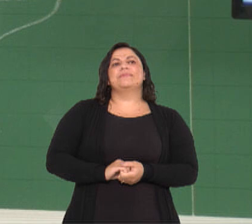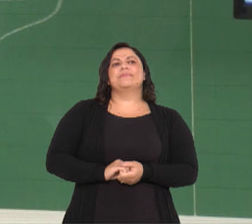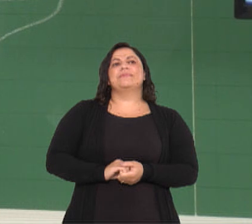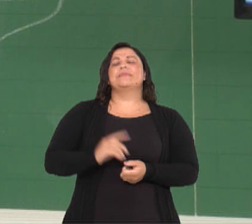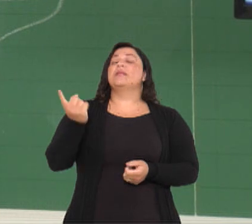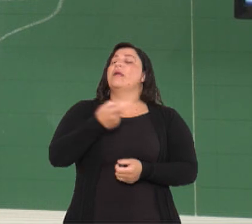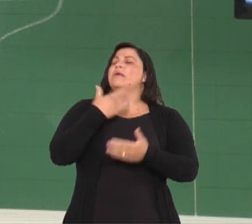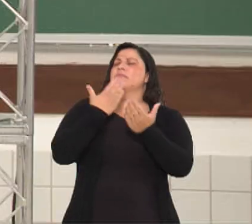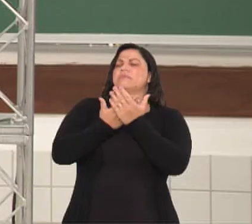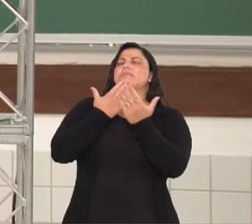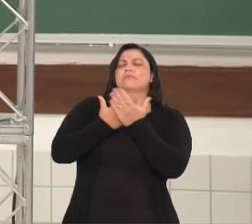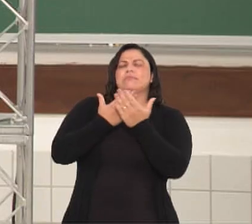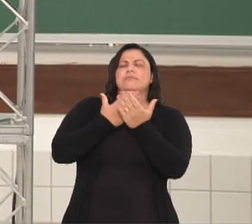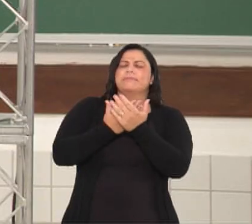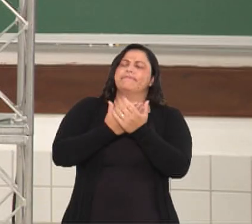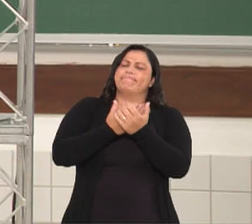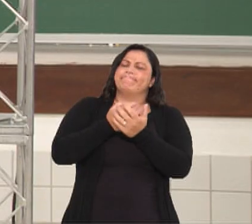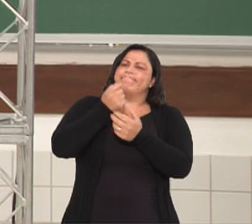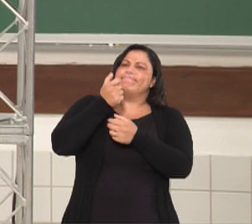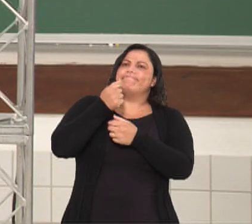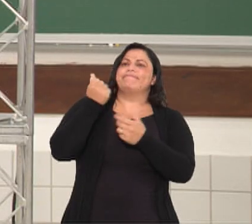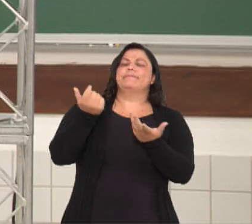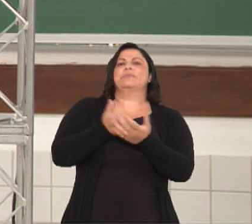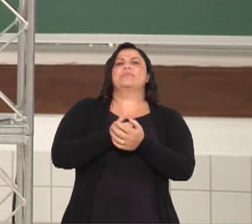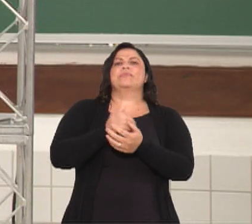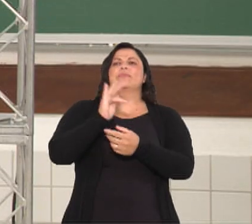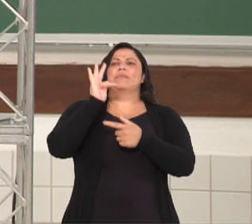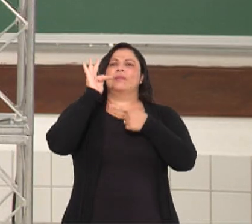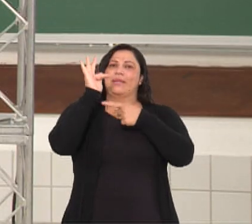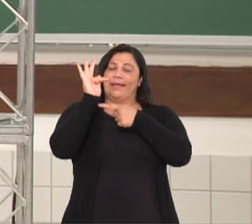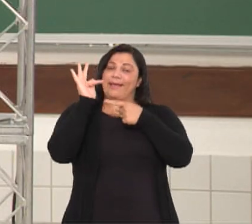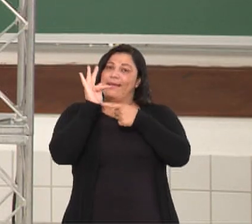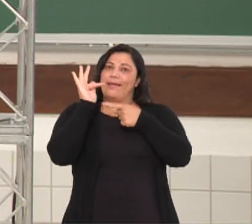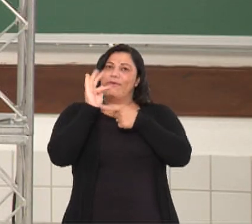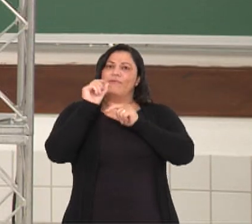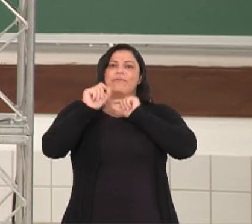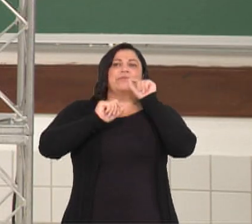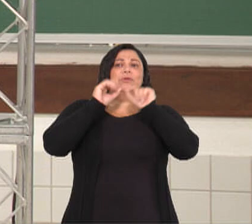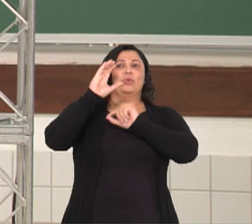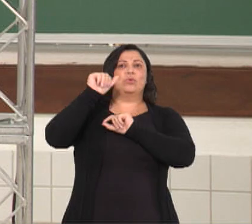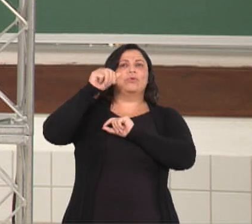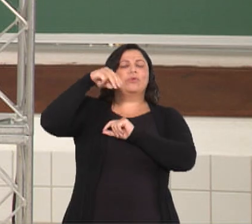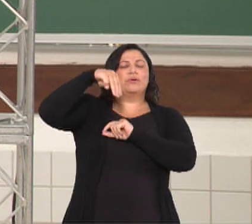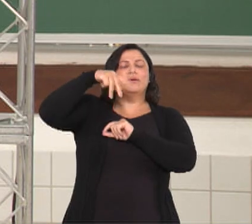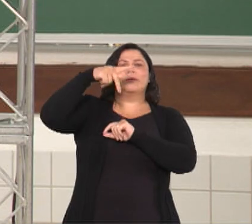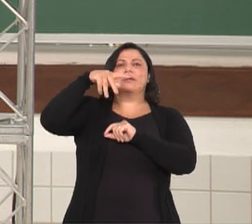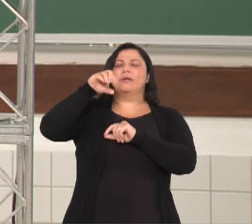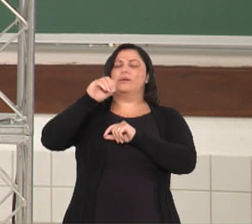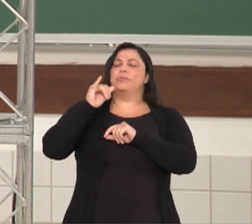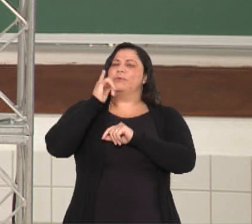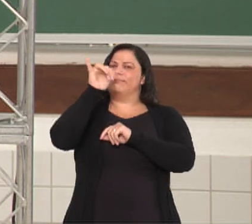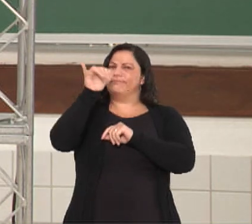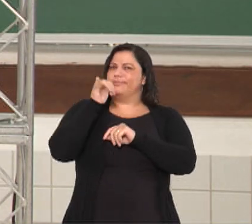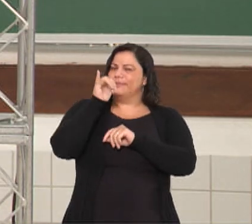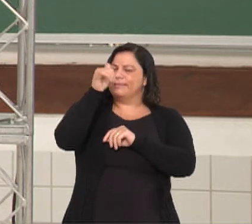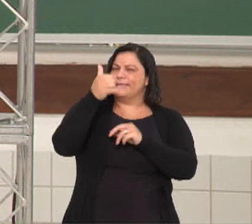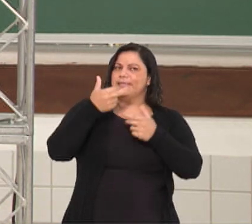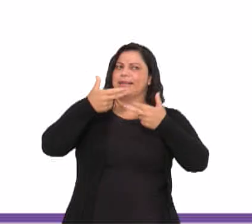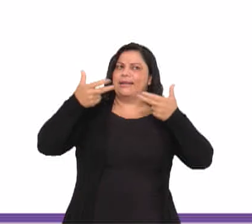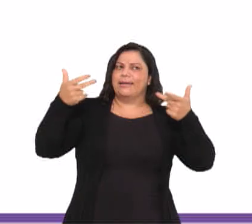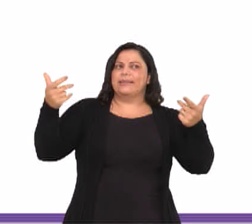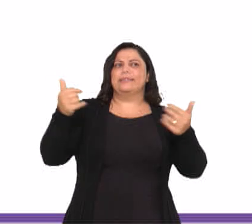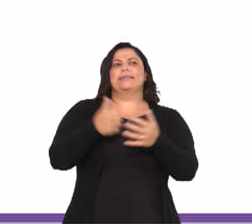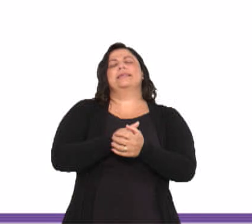estudamos um pouquinho sobre força elétrica, a relação que a força elétrica tem com o campo elétrico, né? A força elétrica ocorre por meio do